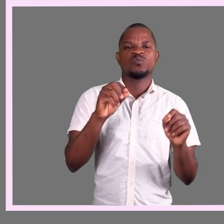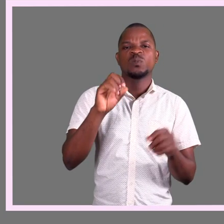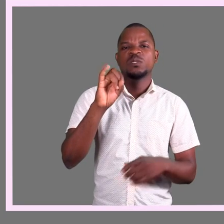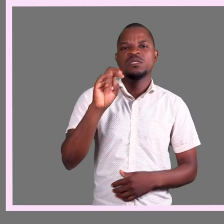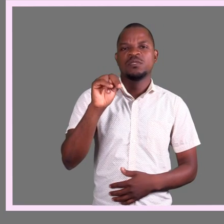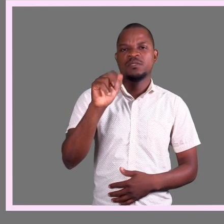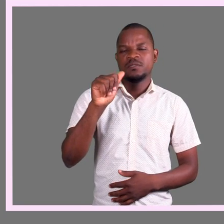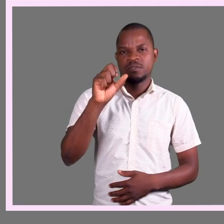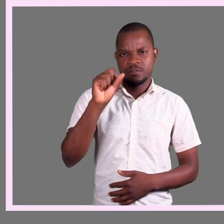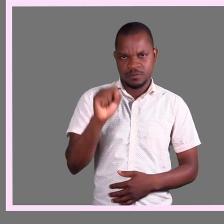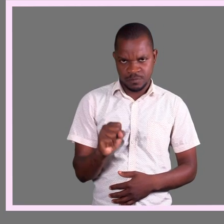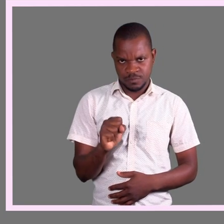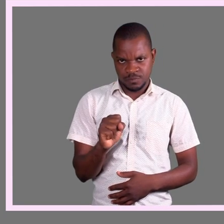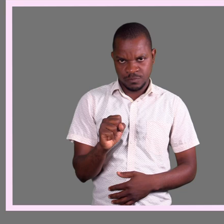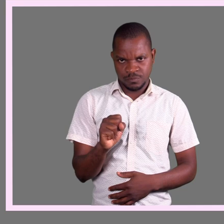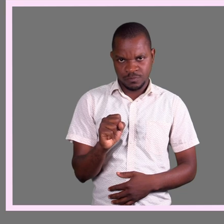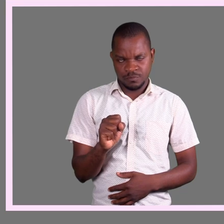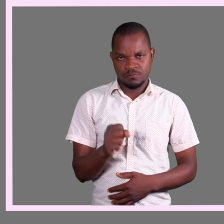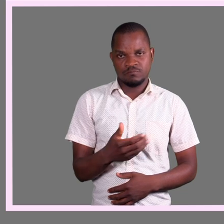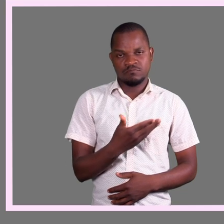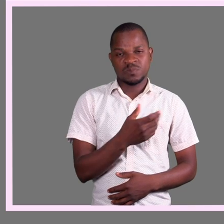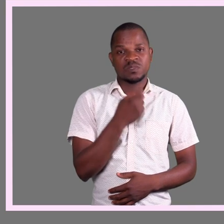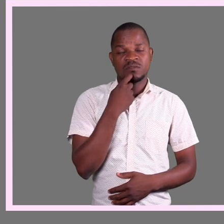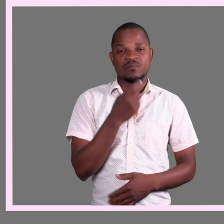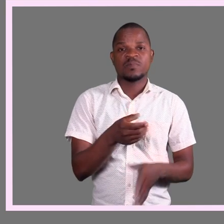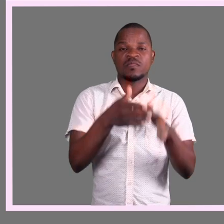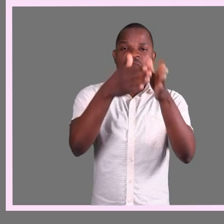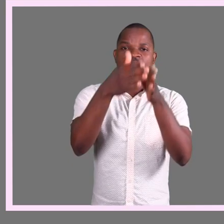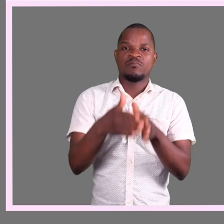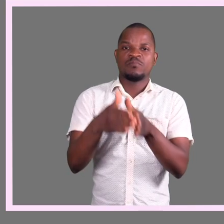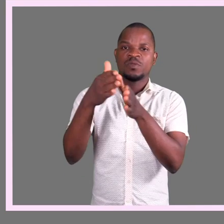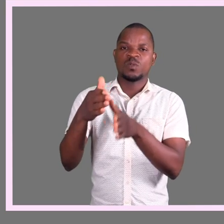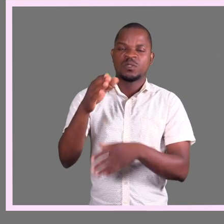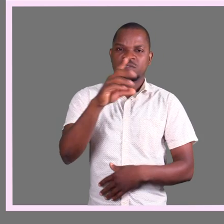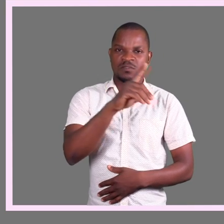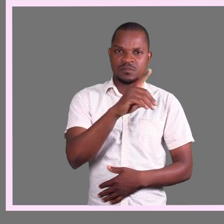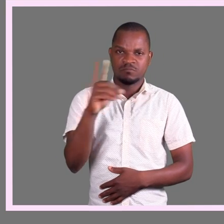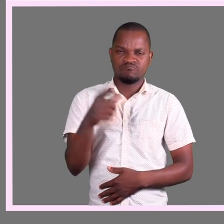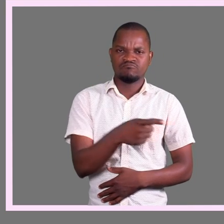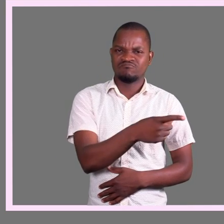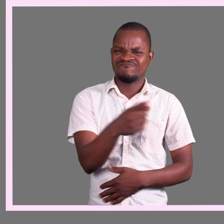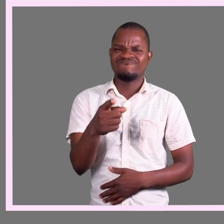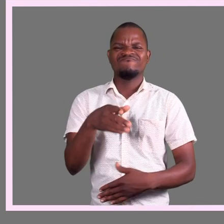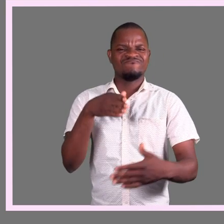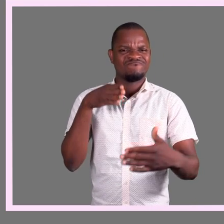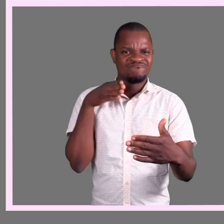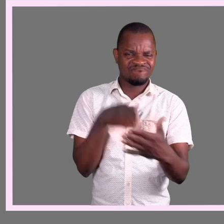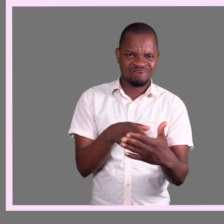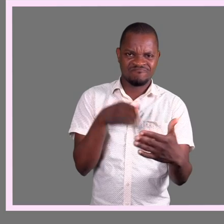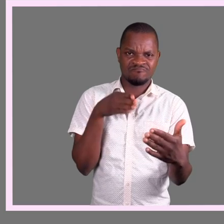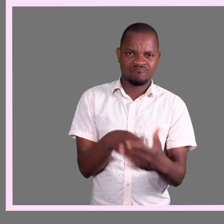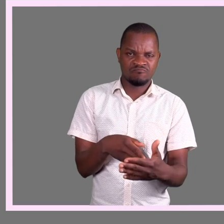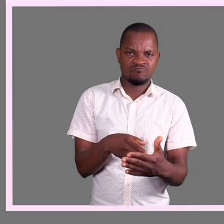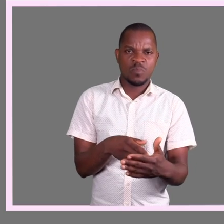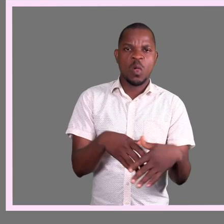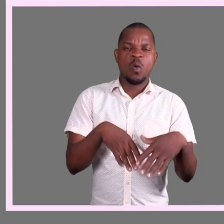estão impossibilitadas de ter alguma renda para poder coisa. Estamos a falar aqui de agregados familiares